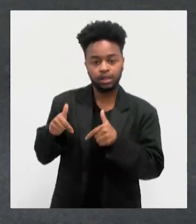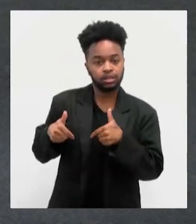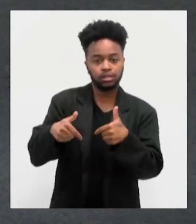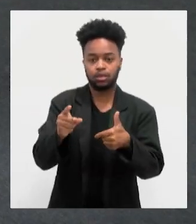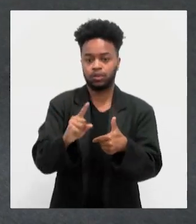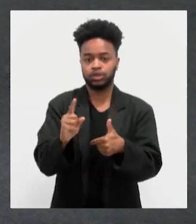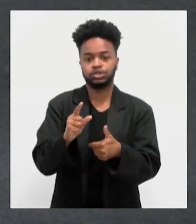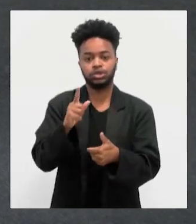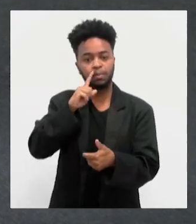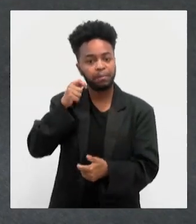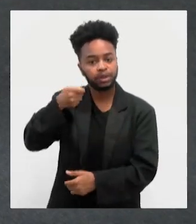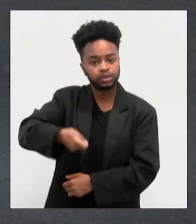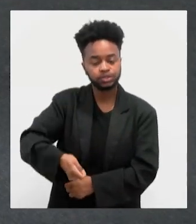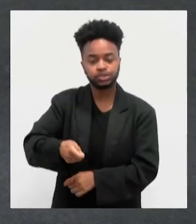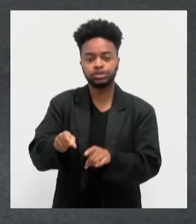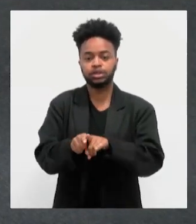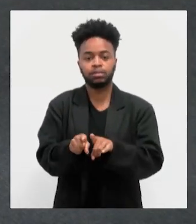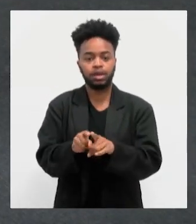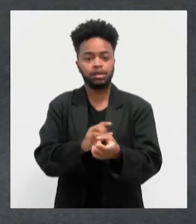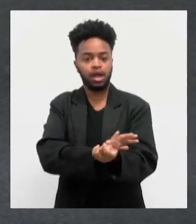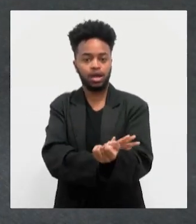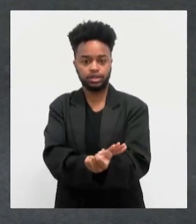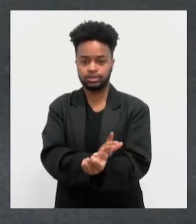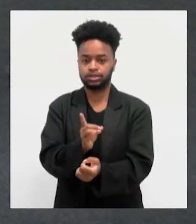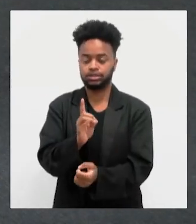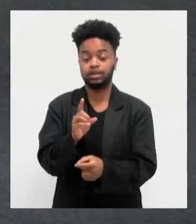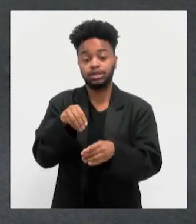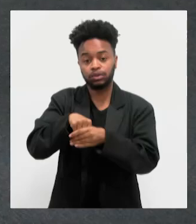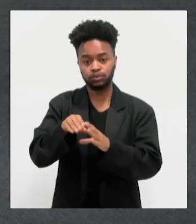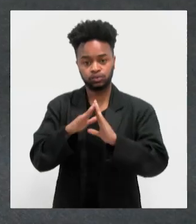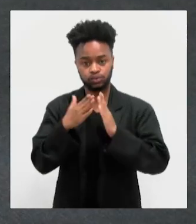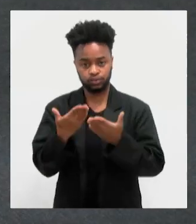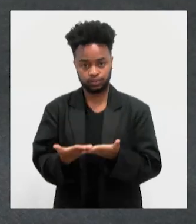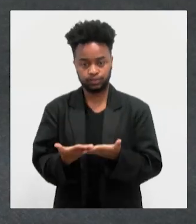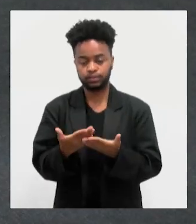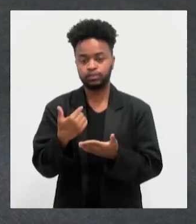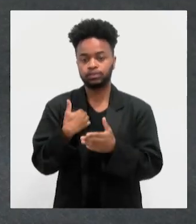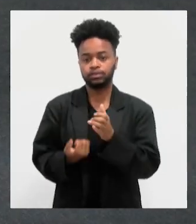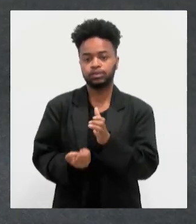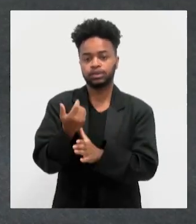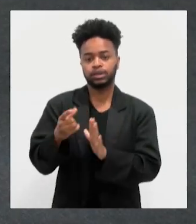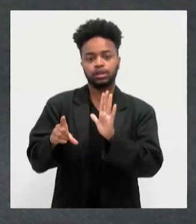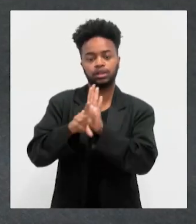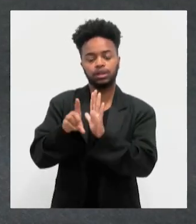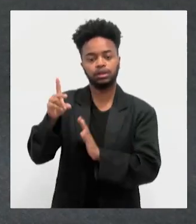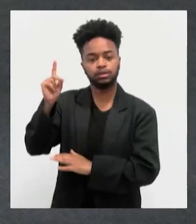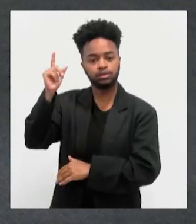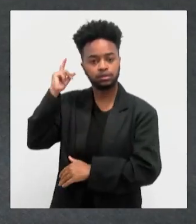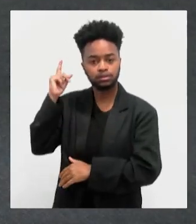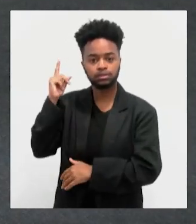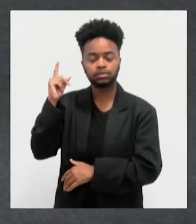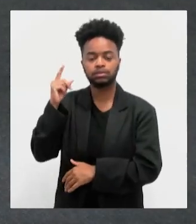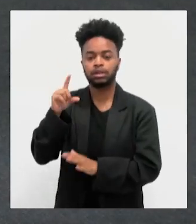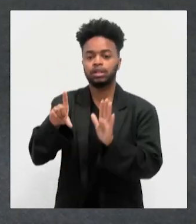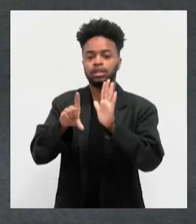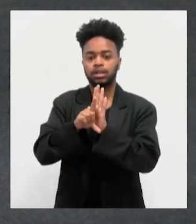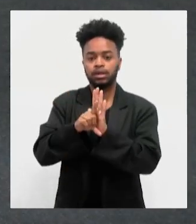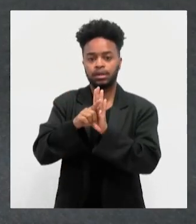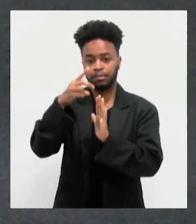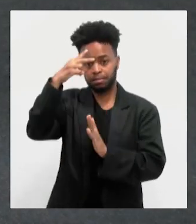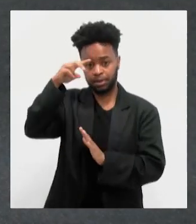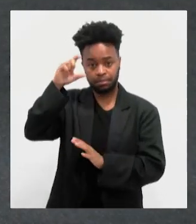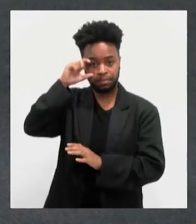serem racistas. Isso na escola. Eu, por exemplo, presidente, fiz uma lei antiga que se chama Lei Maria da Penha